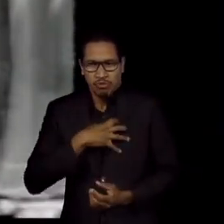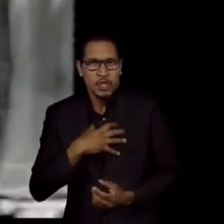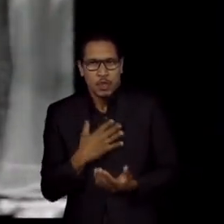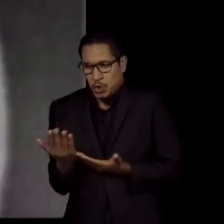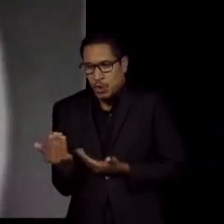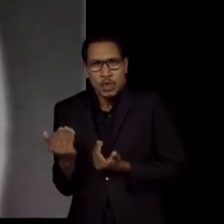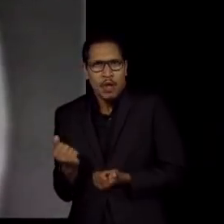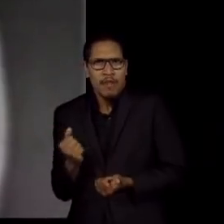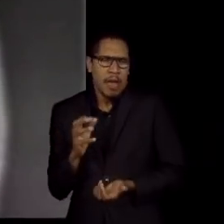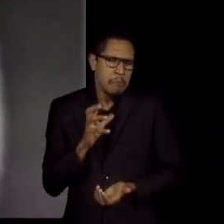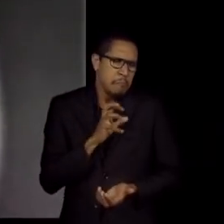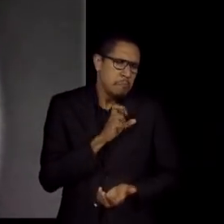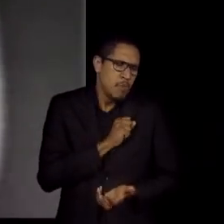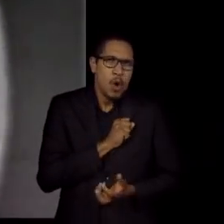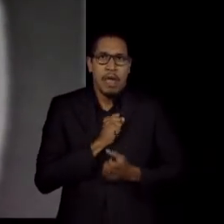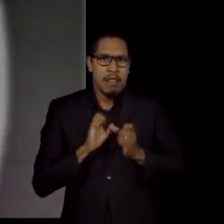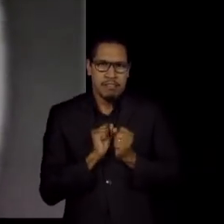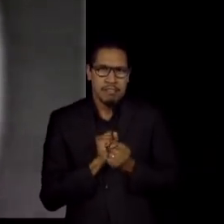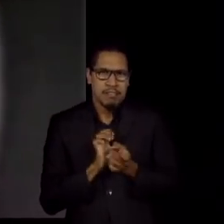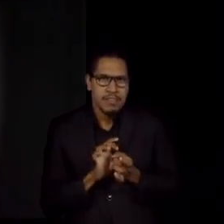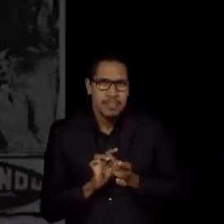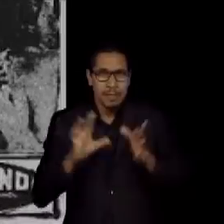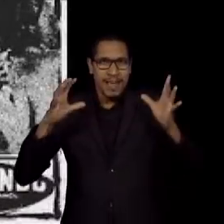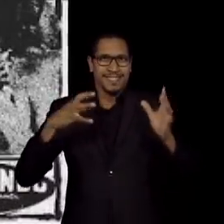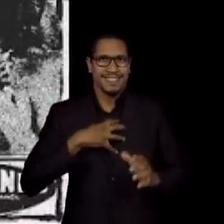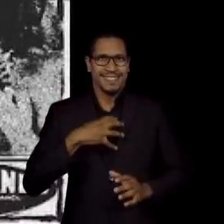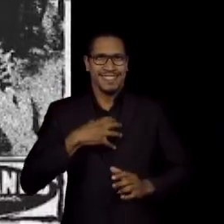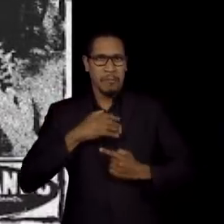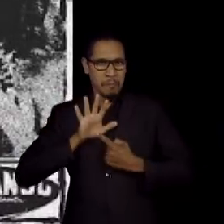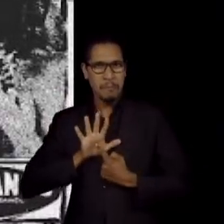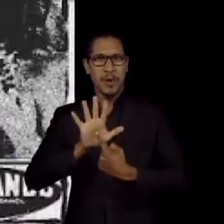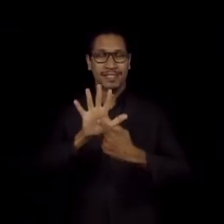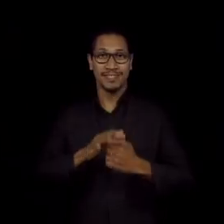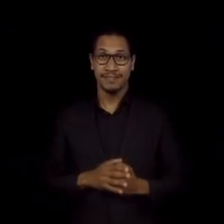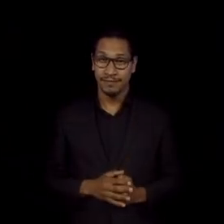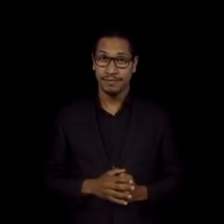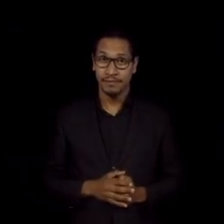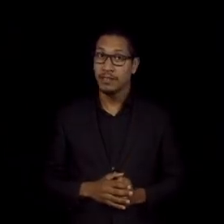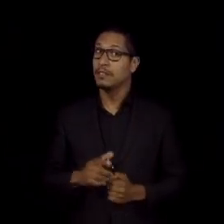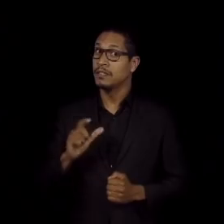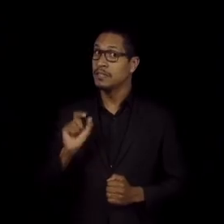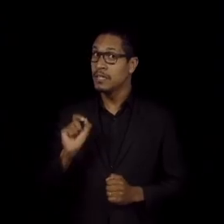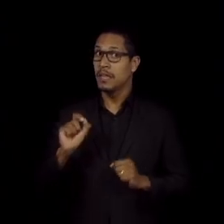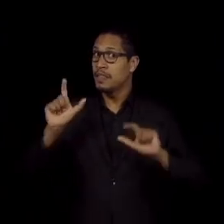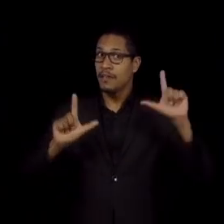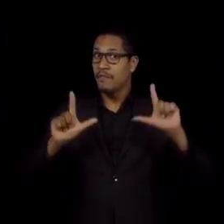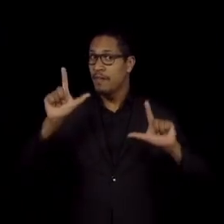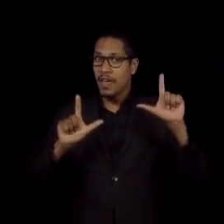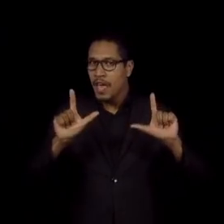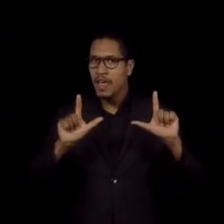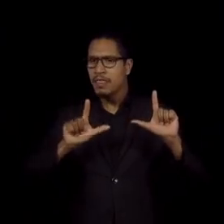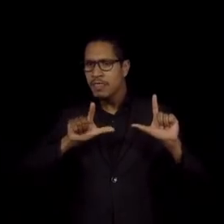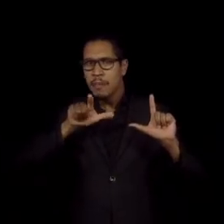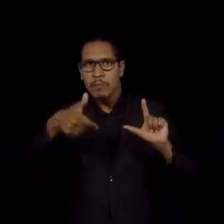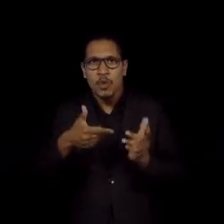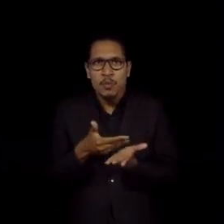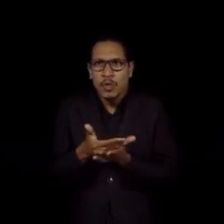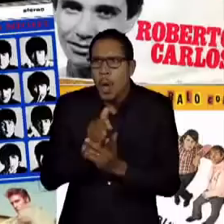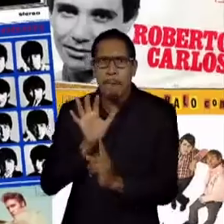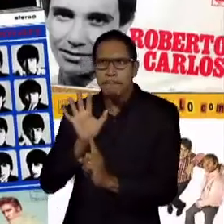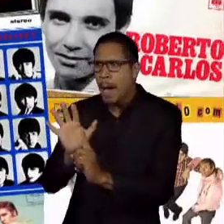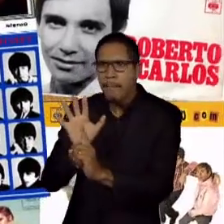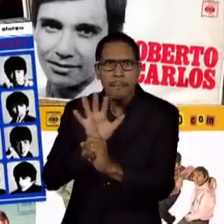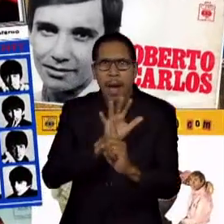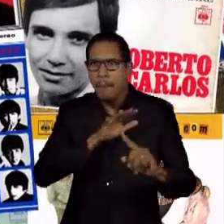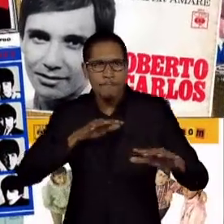seus ideais de liberdade. Que era para ser apenas um programa de TV, acabou se tornando um